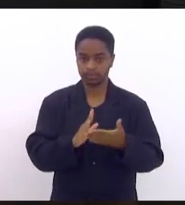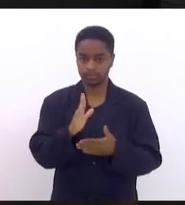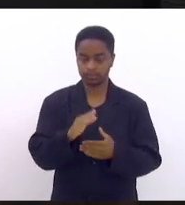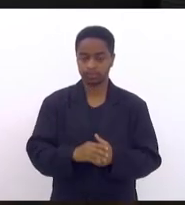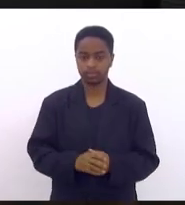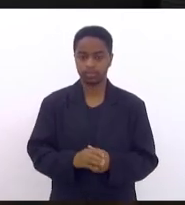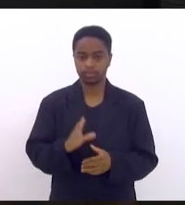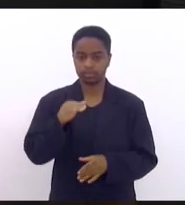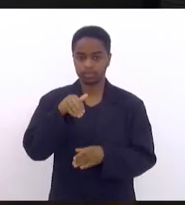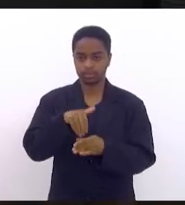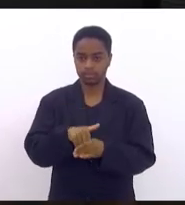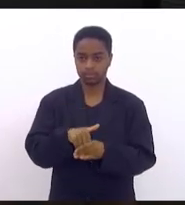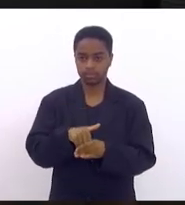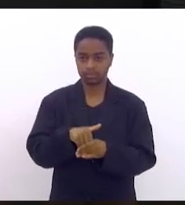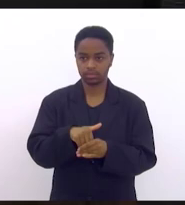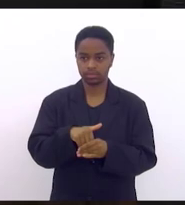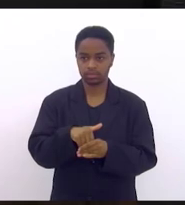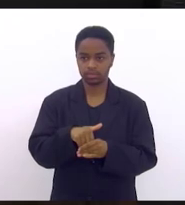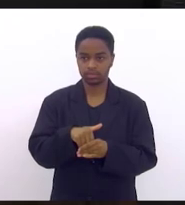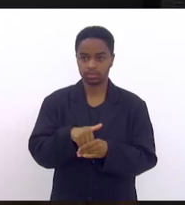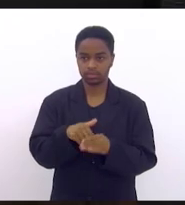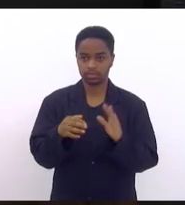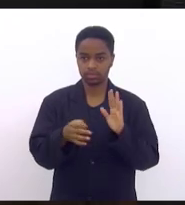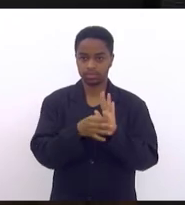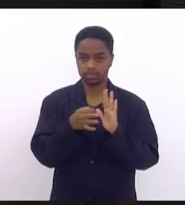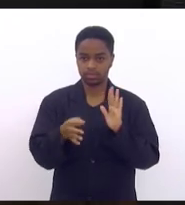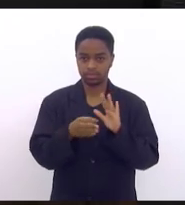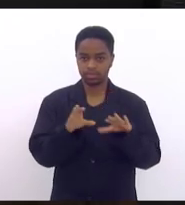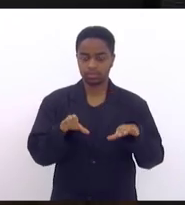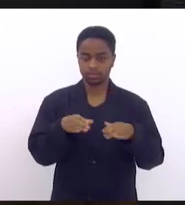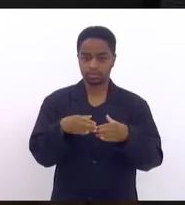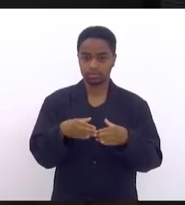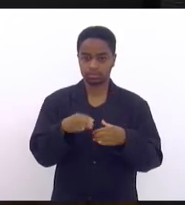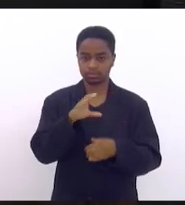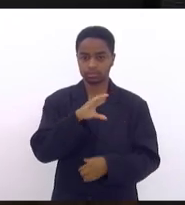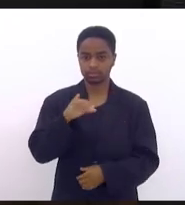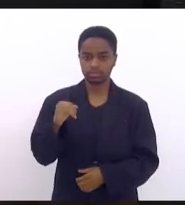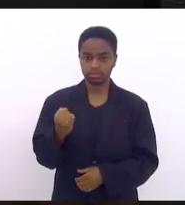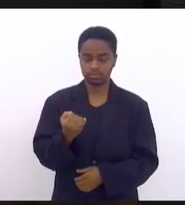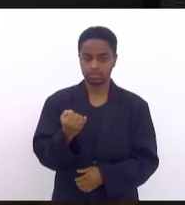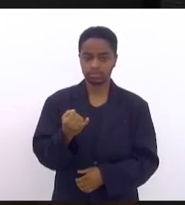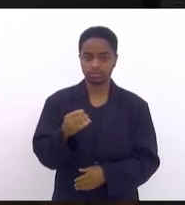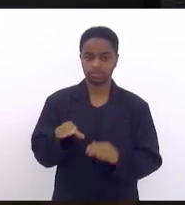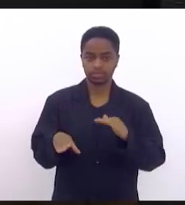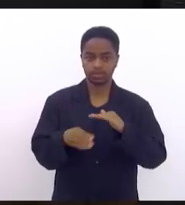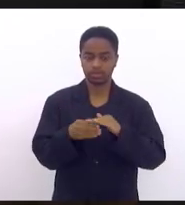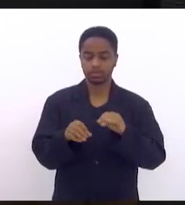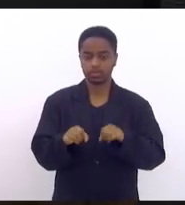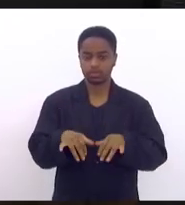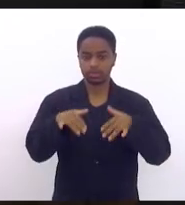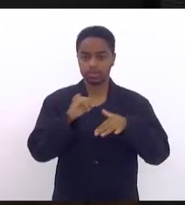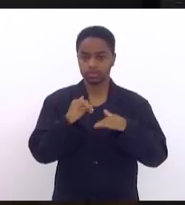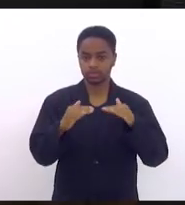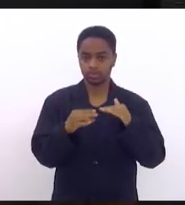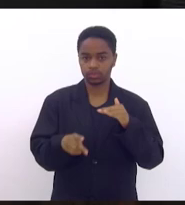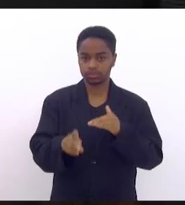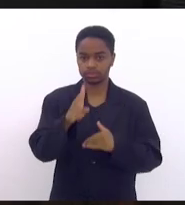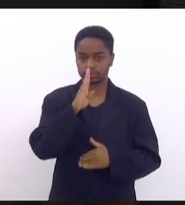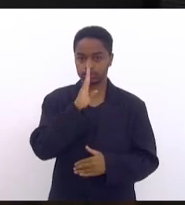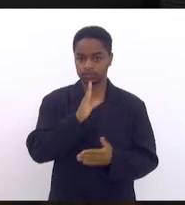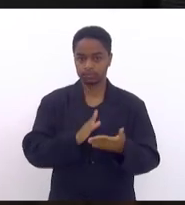Em votação, o parecer da Comissão de Constituição e Justiça, as emendas de plenário. Senhores que aprovam, permaneçam como